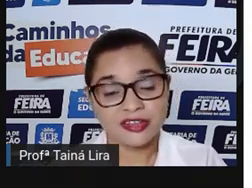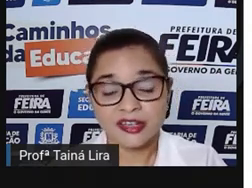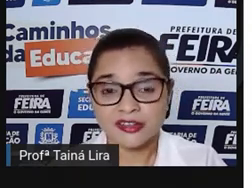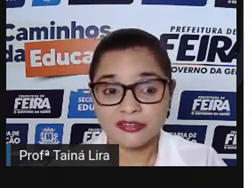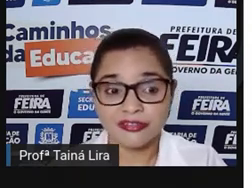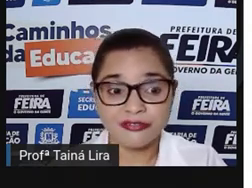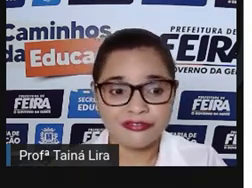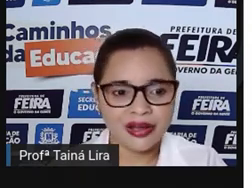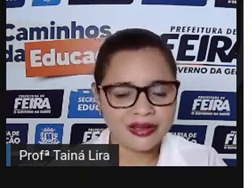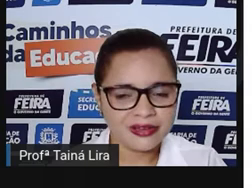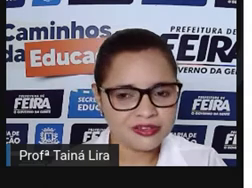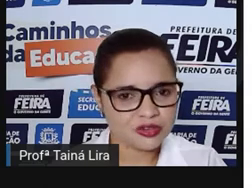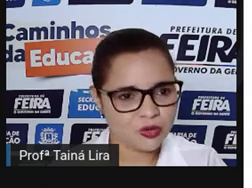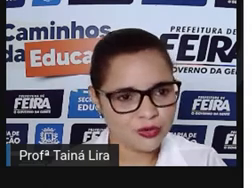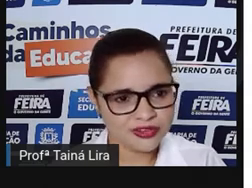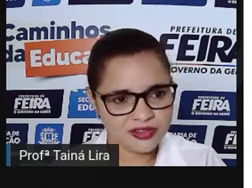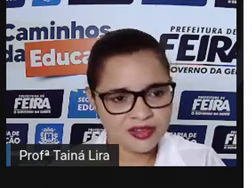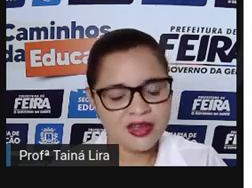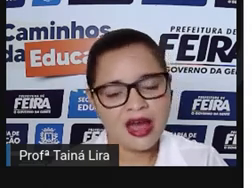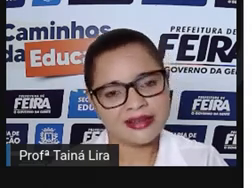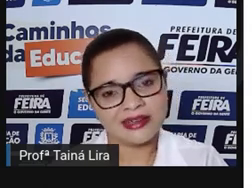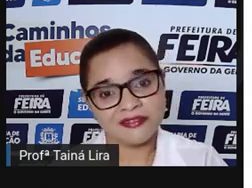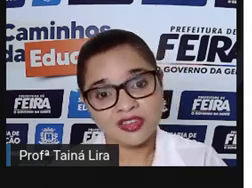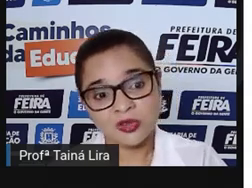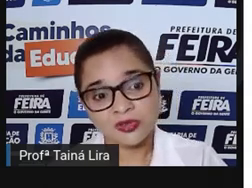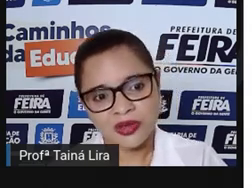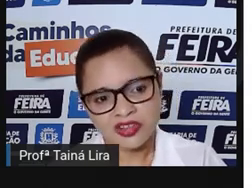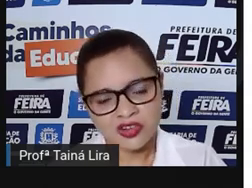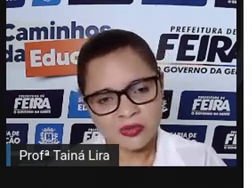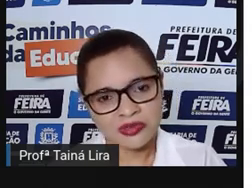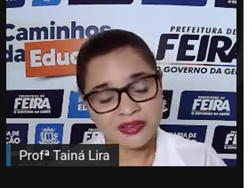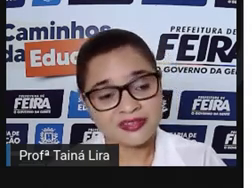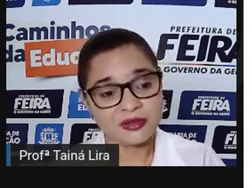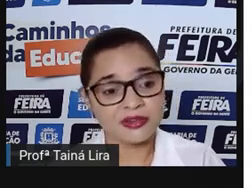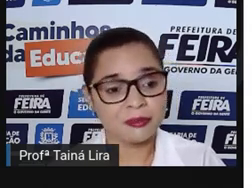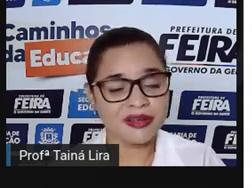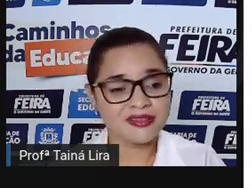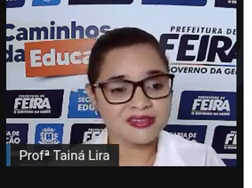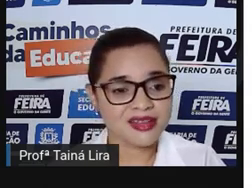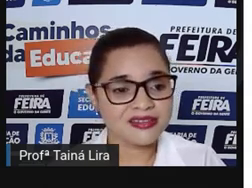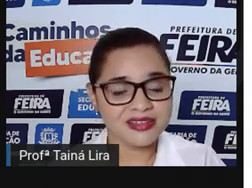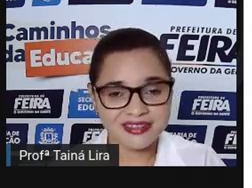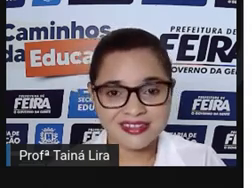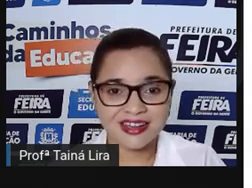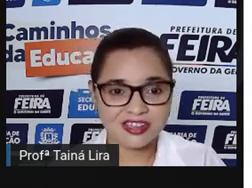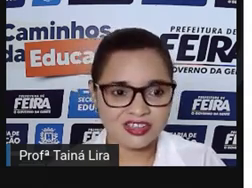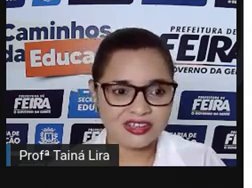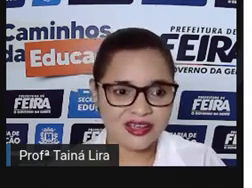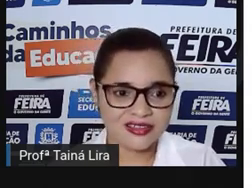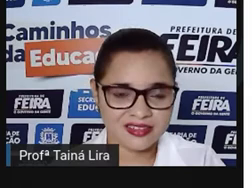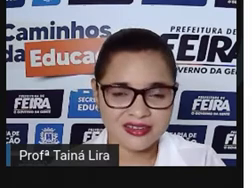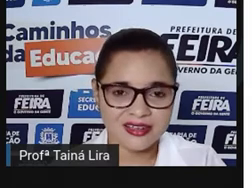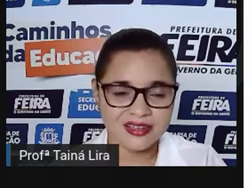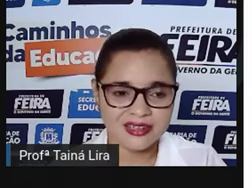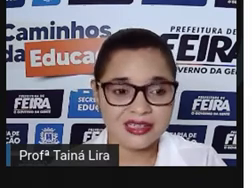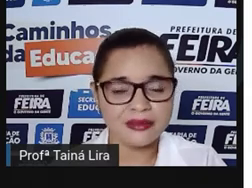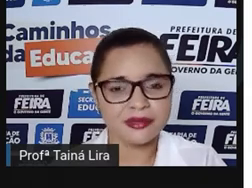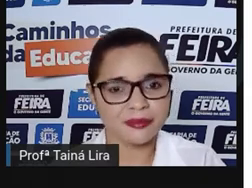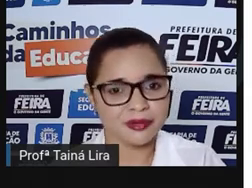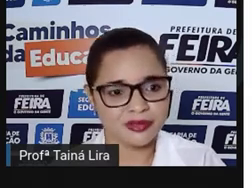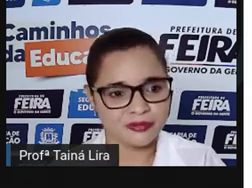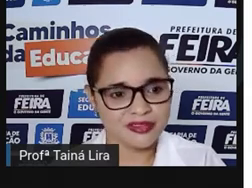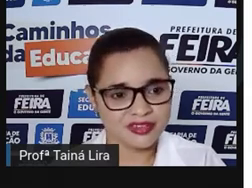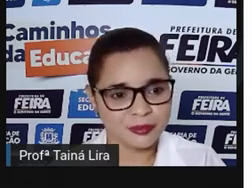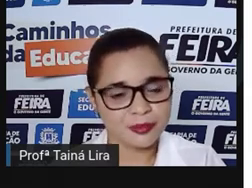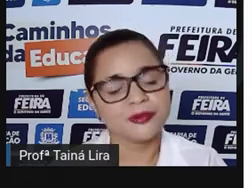você consegue resolver várias coisas através dos meios de comunicação sem precisar nem sair de casa. Lembra